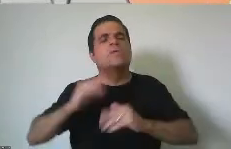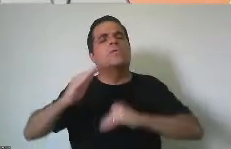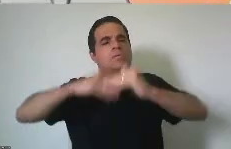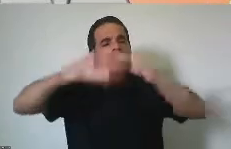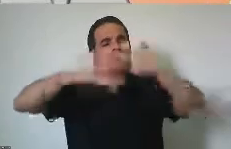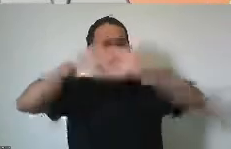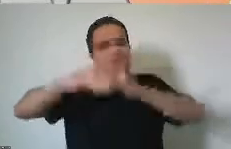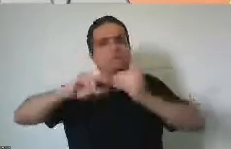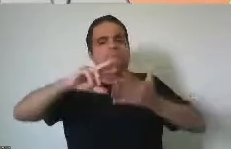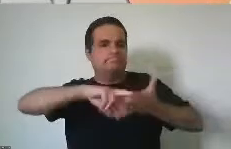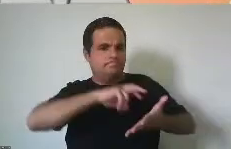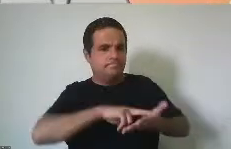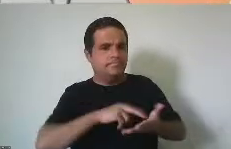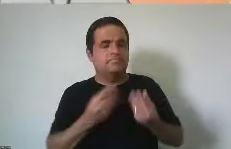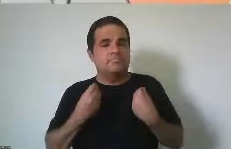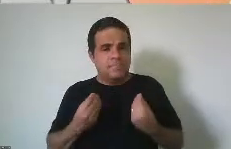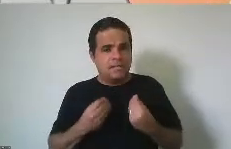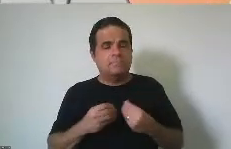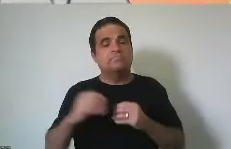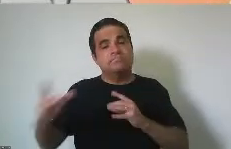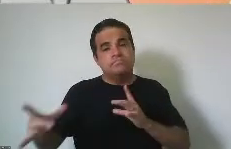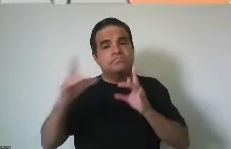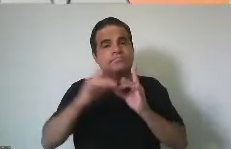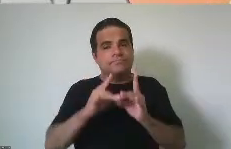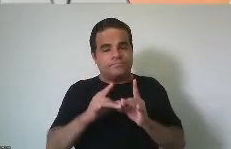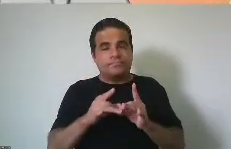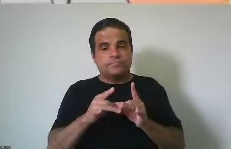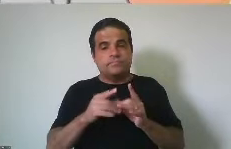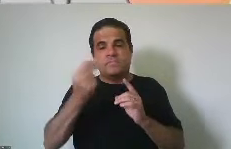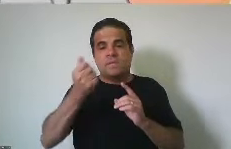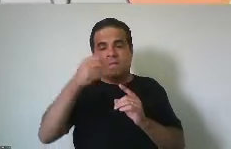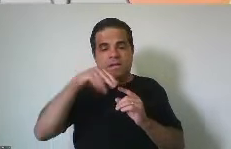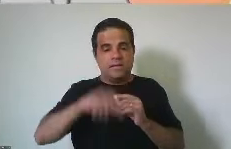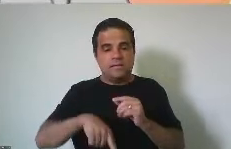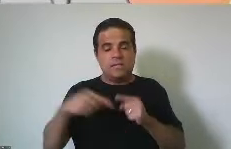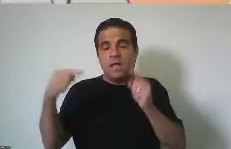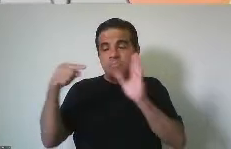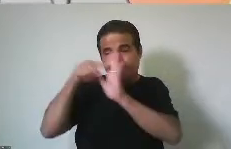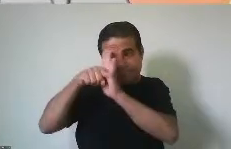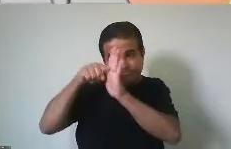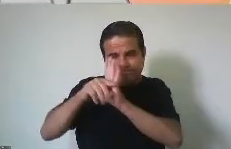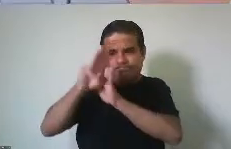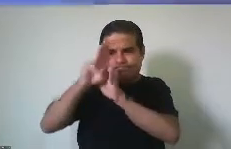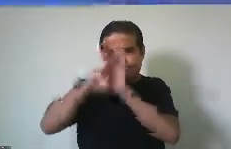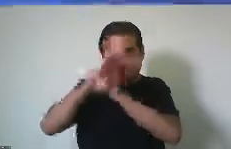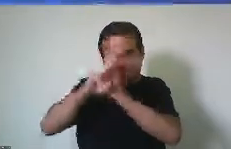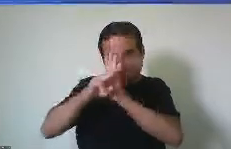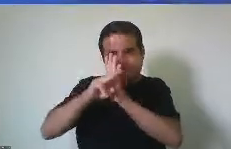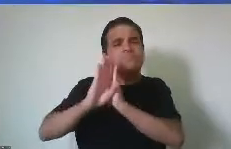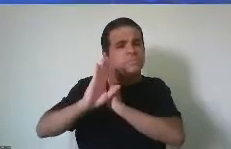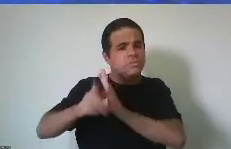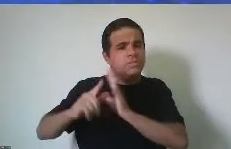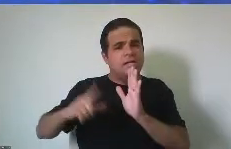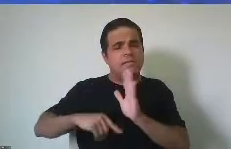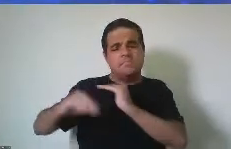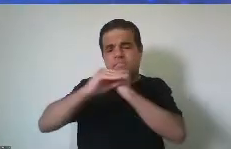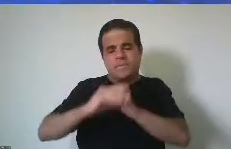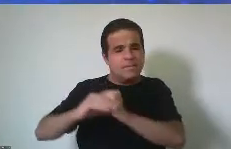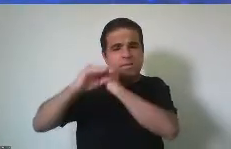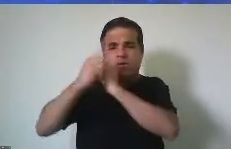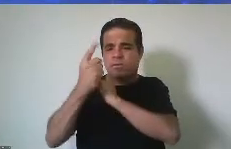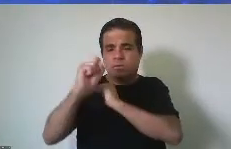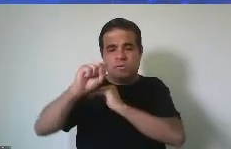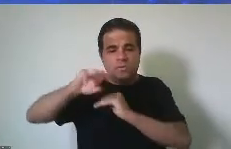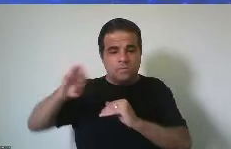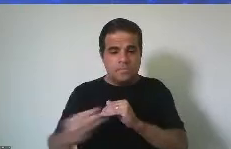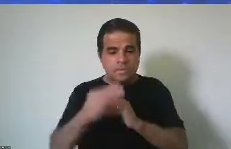a tarifária para modicidade aqui anel tá mantendo a mesma metodologia e a gente tem um patamar de 18 milhões de